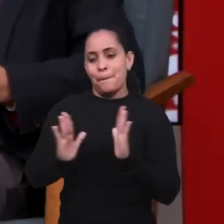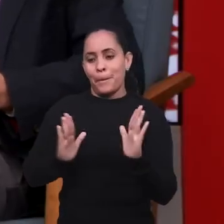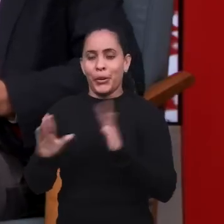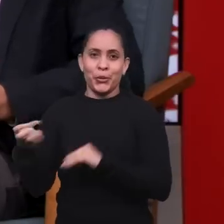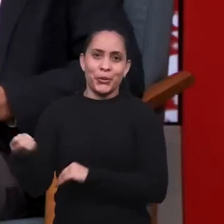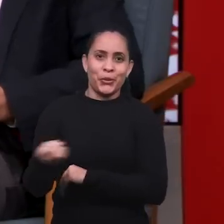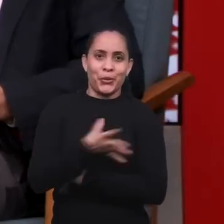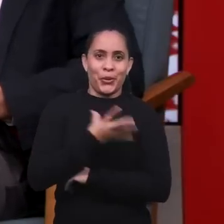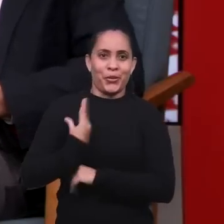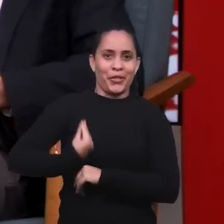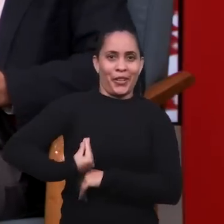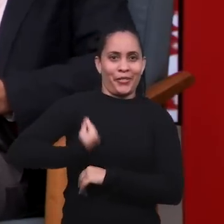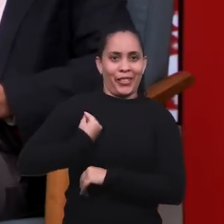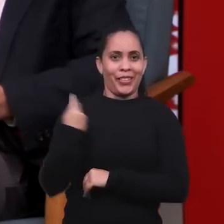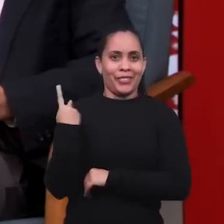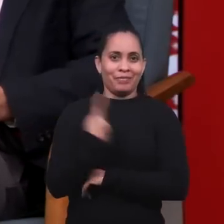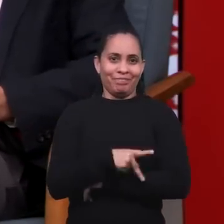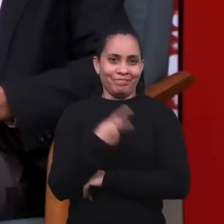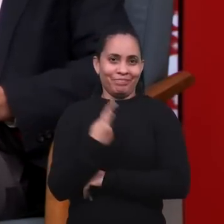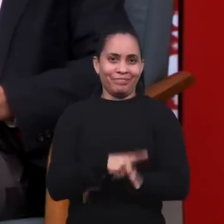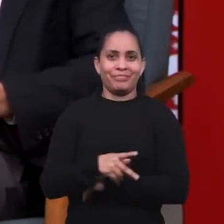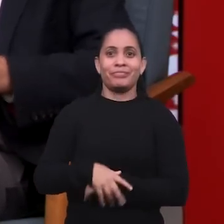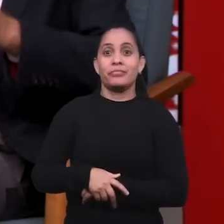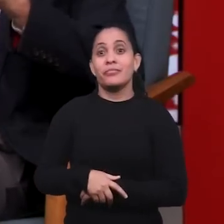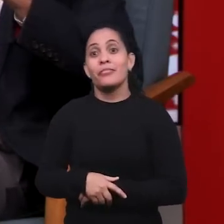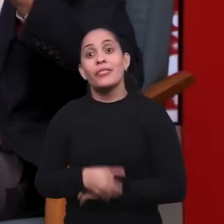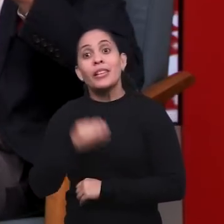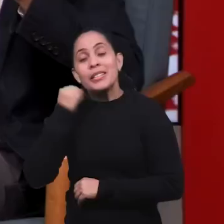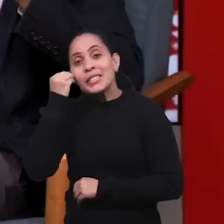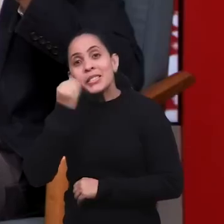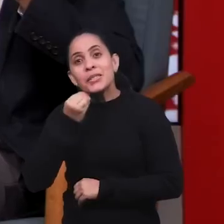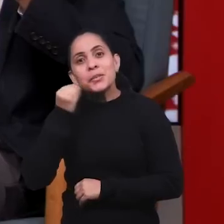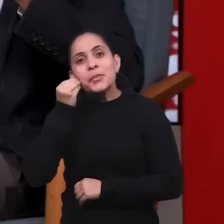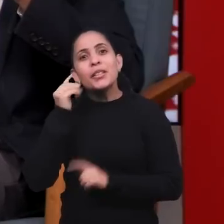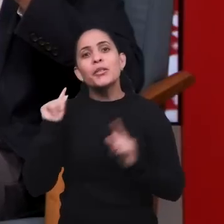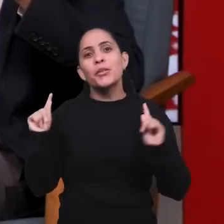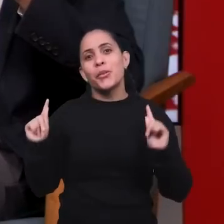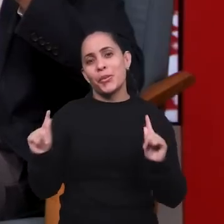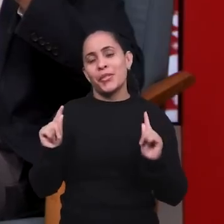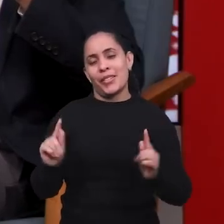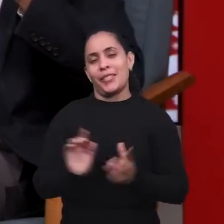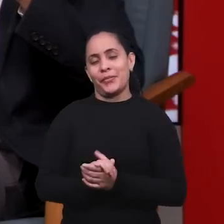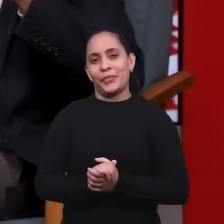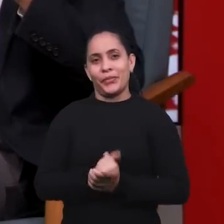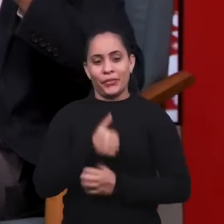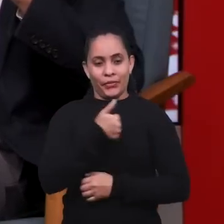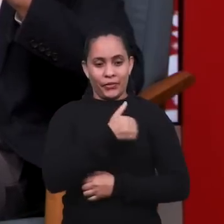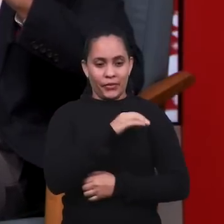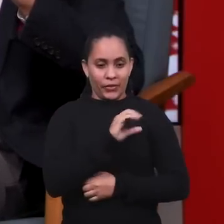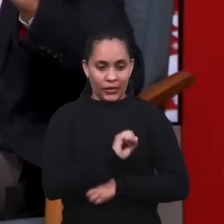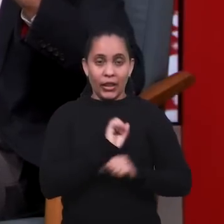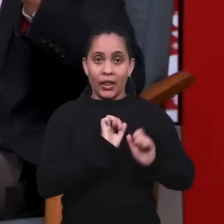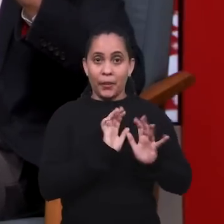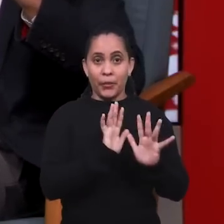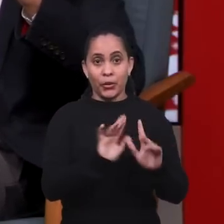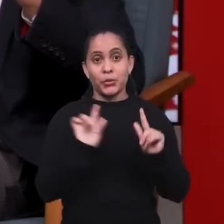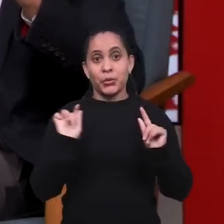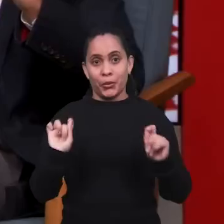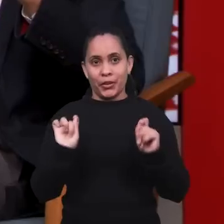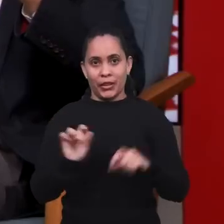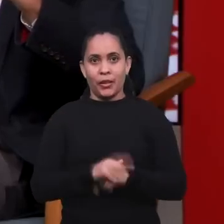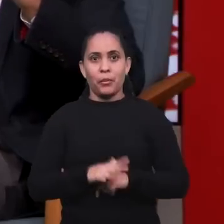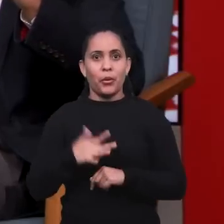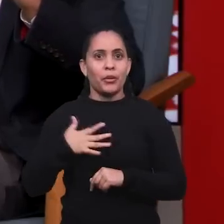nova fase, uma nova etapa na vida dele. Então a experiência dos 10 leprosos mostra para